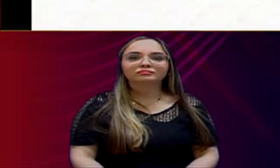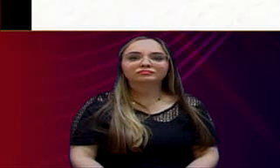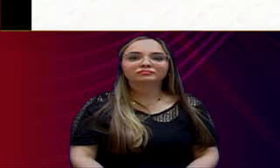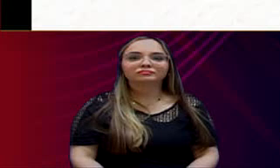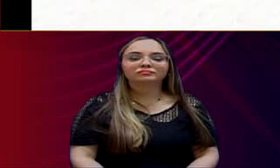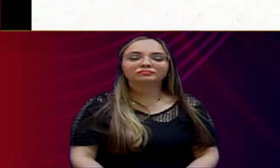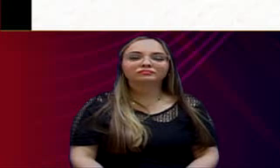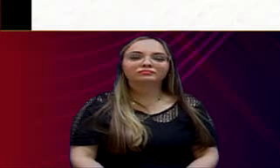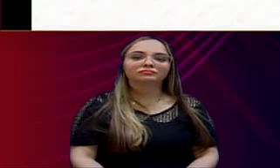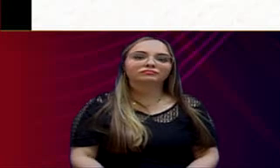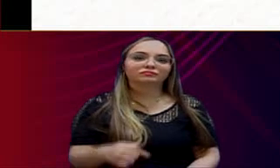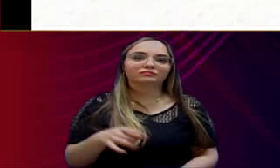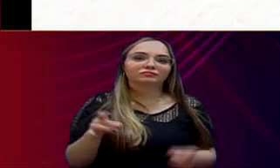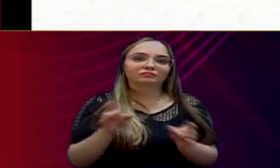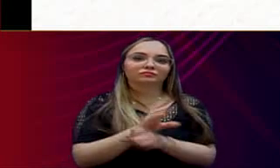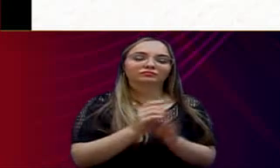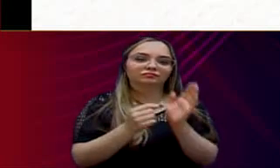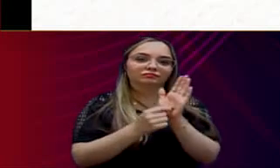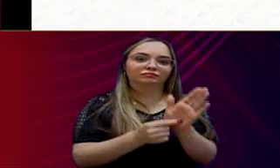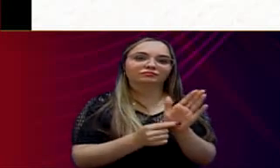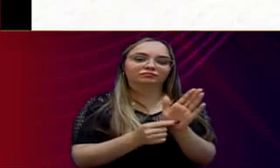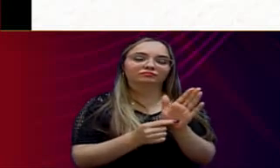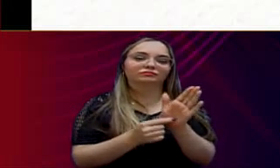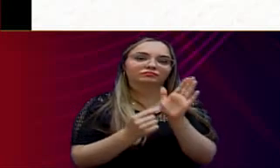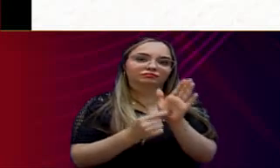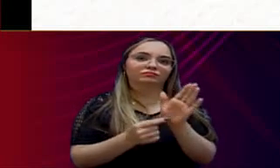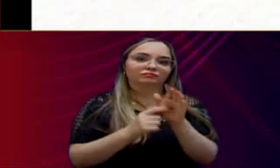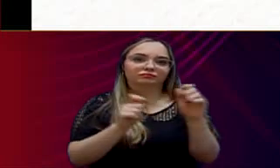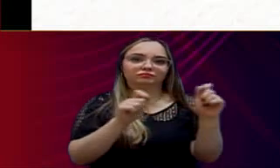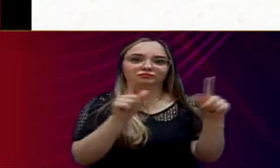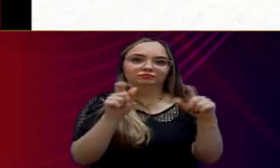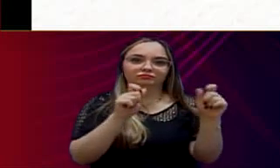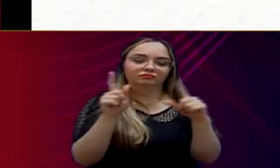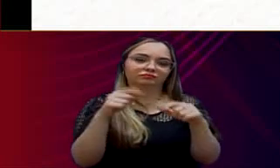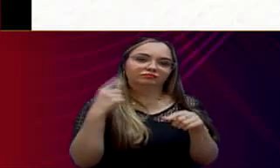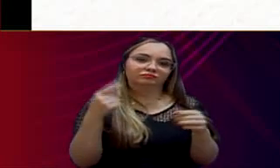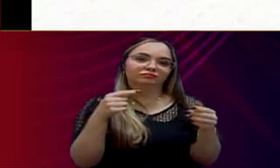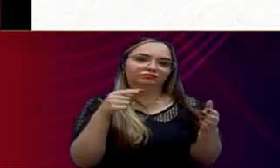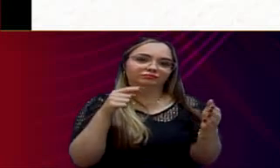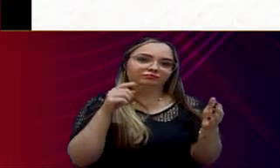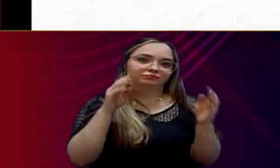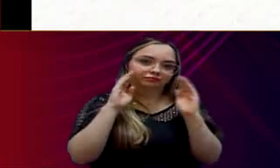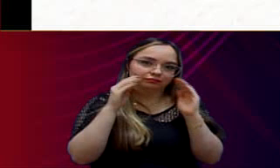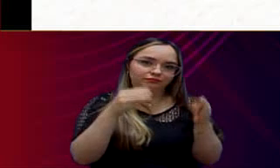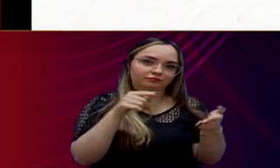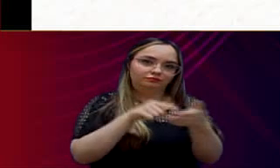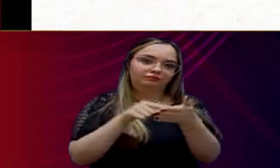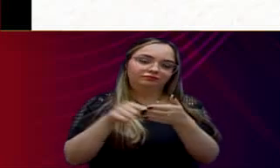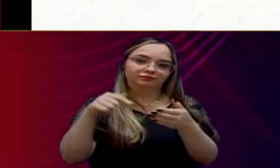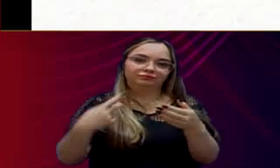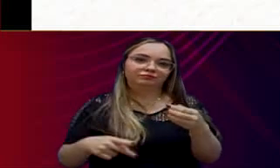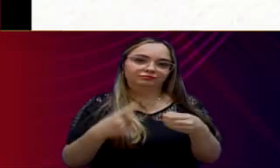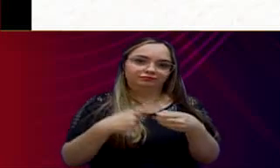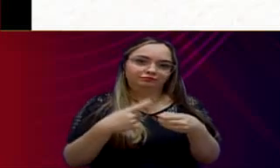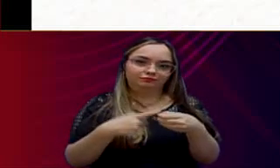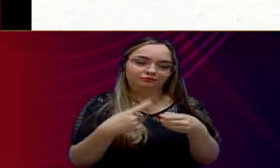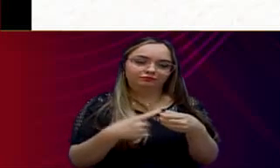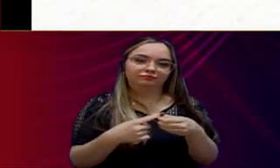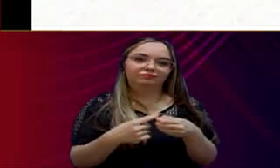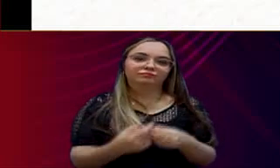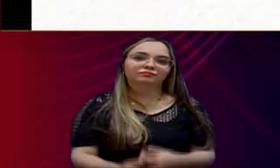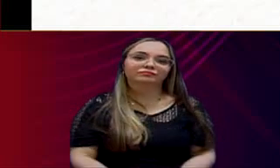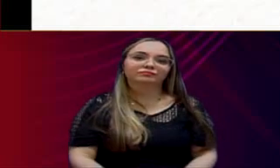bom assim a gente acabou aqui a apresentação das metas e resultado do município